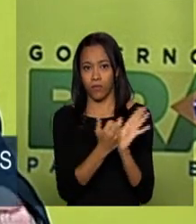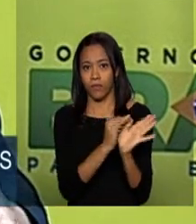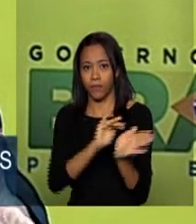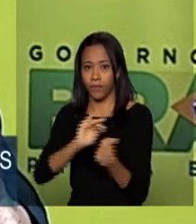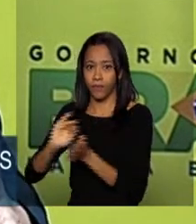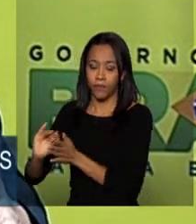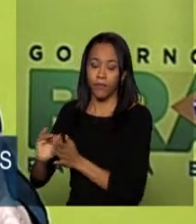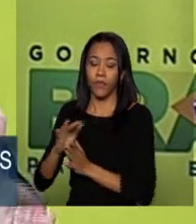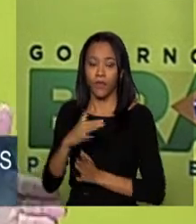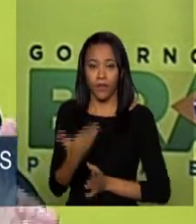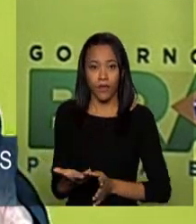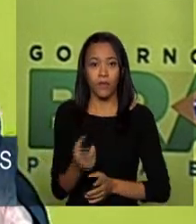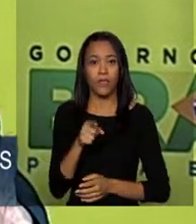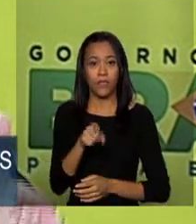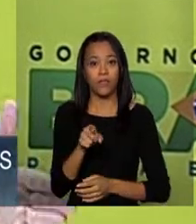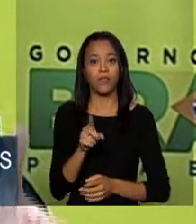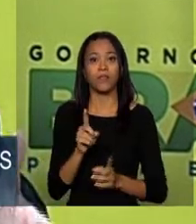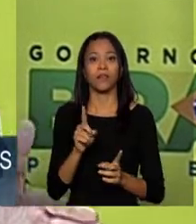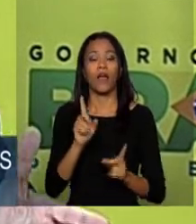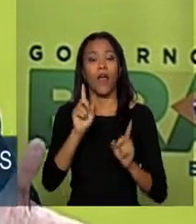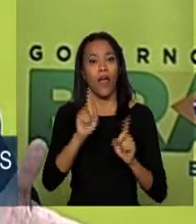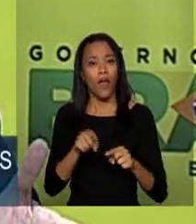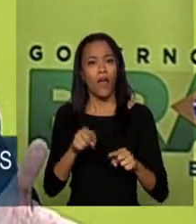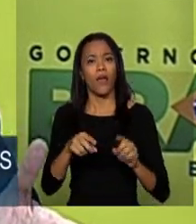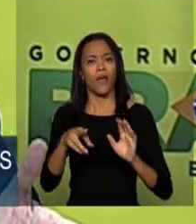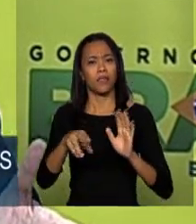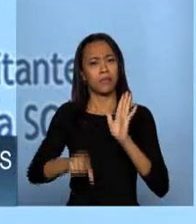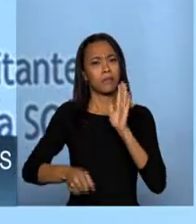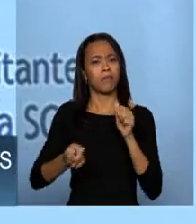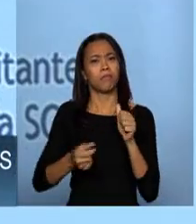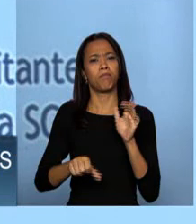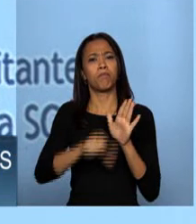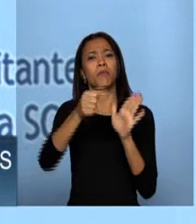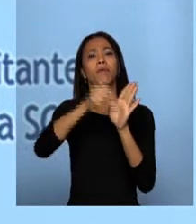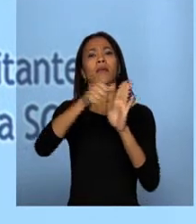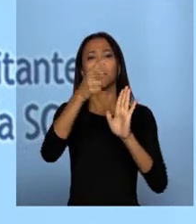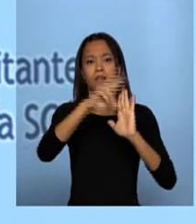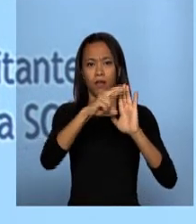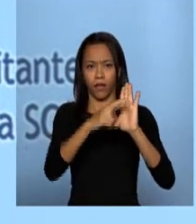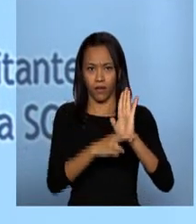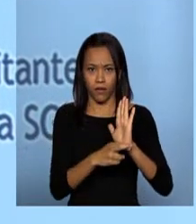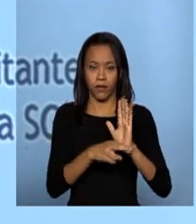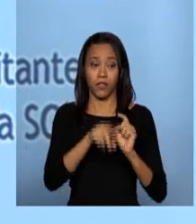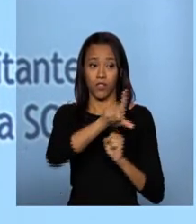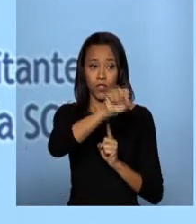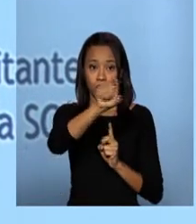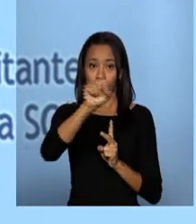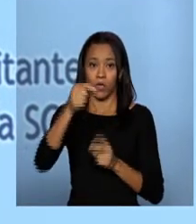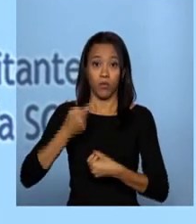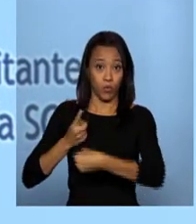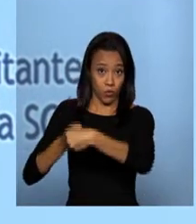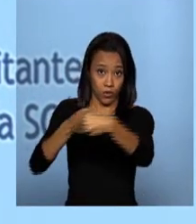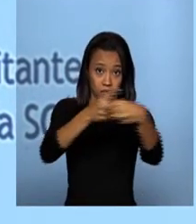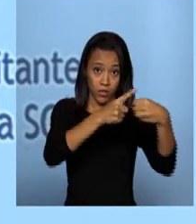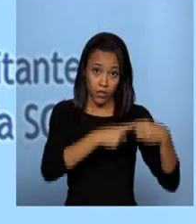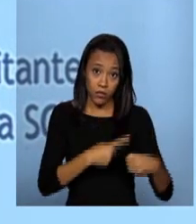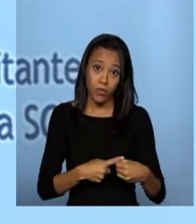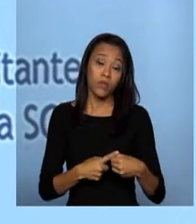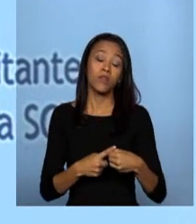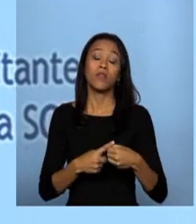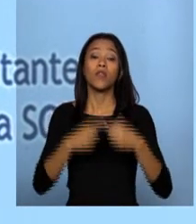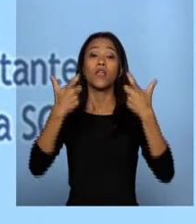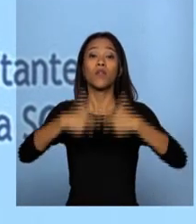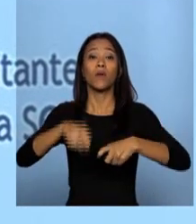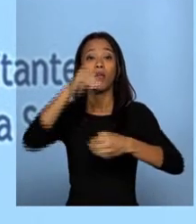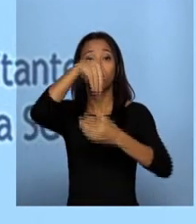Então, esses são, finalmente, os pré-requisitos, né? Selecionamos municípios que estão localizados em unidades